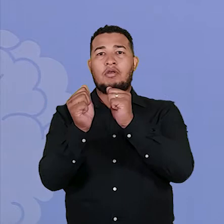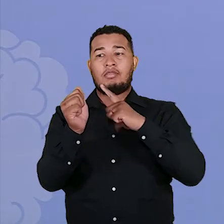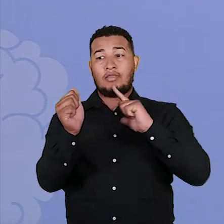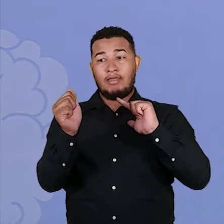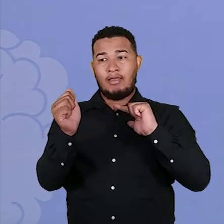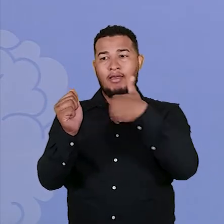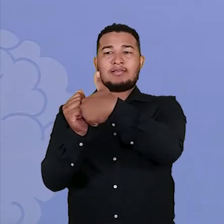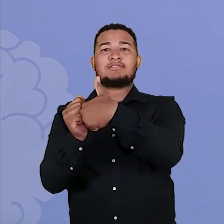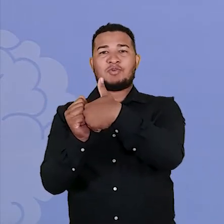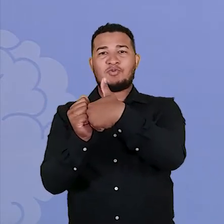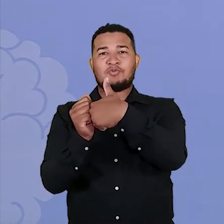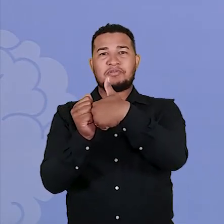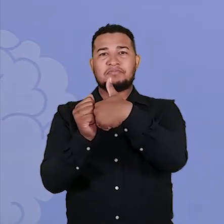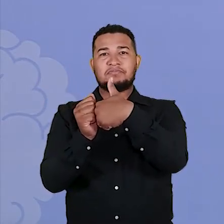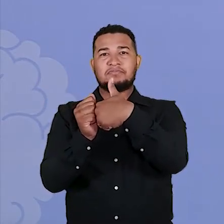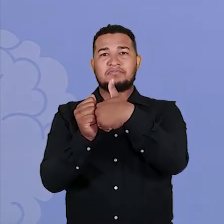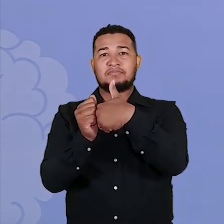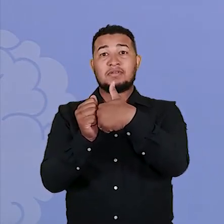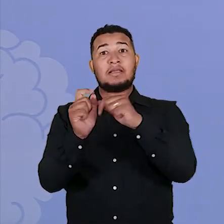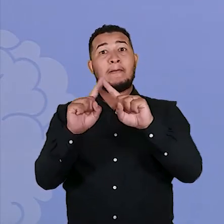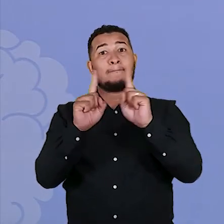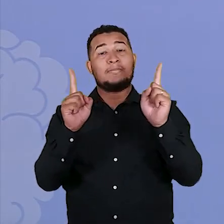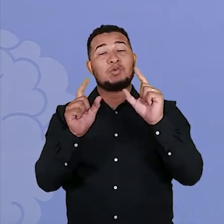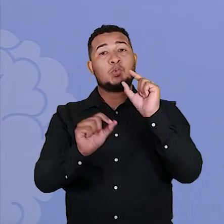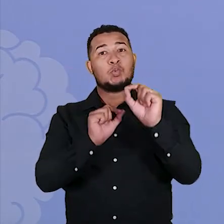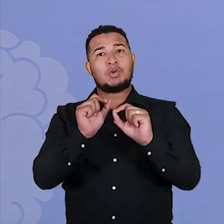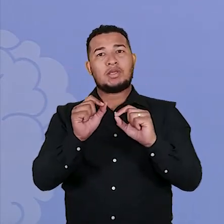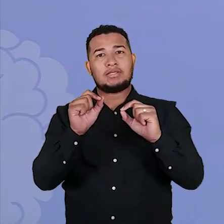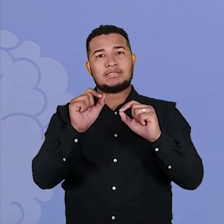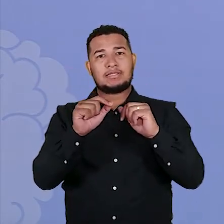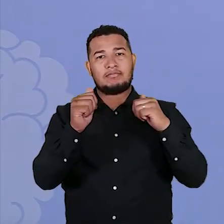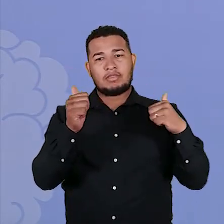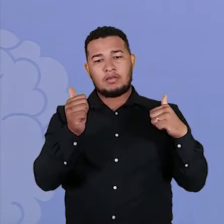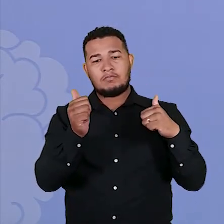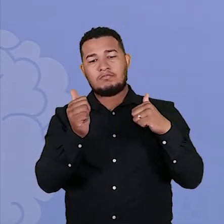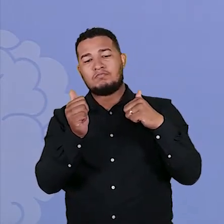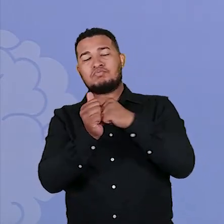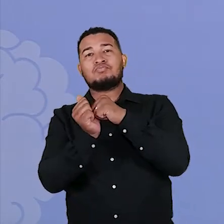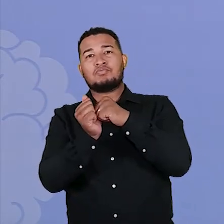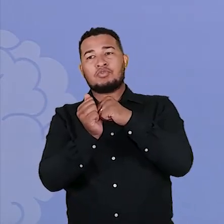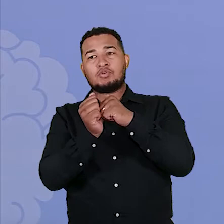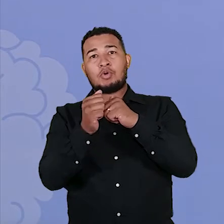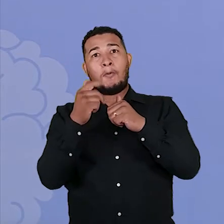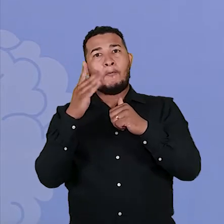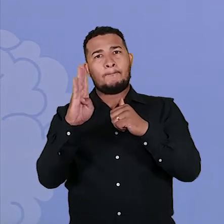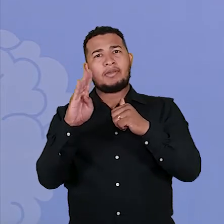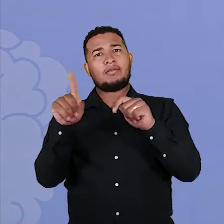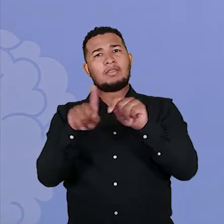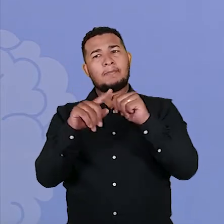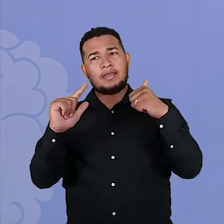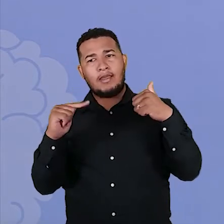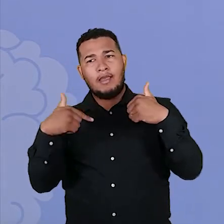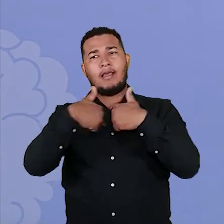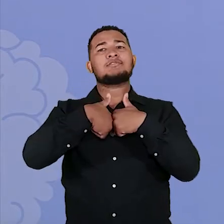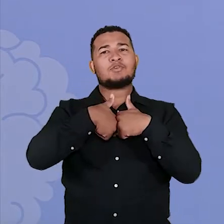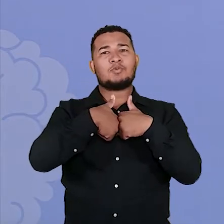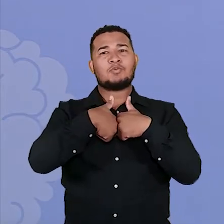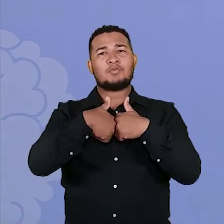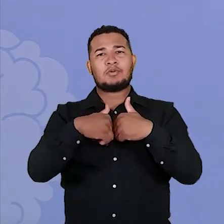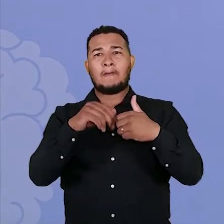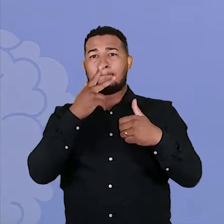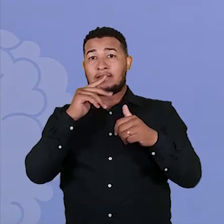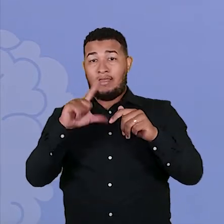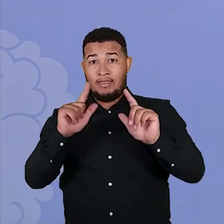ação no corpo B, beleza? Só que, quando ele exerce essa ação, o corpo B reage. Então, a gente tem